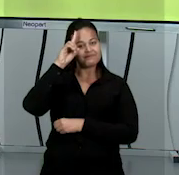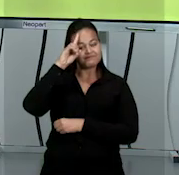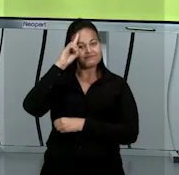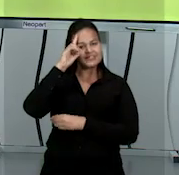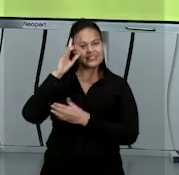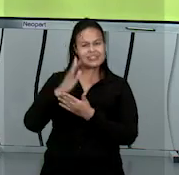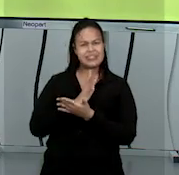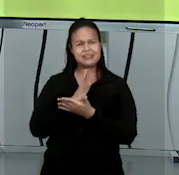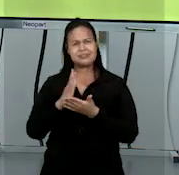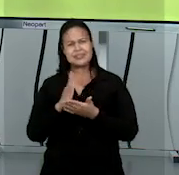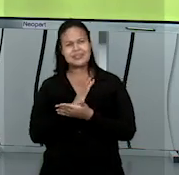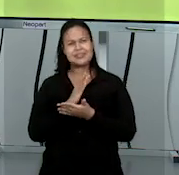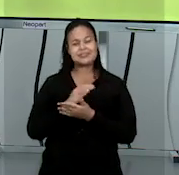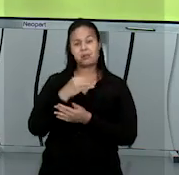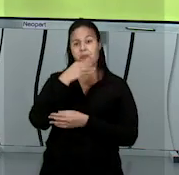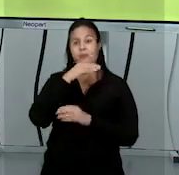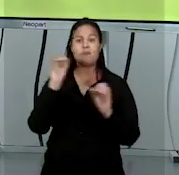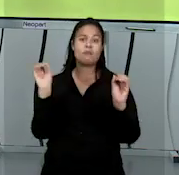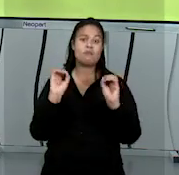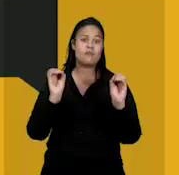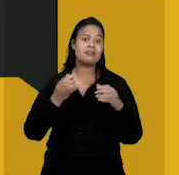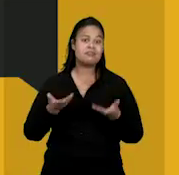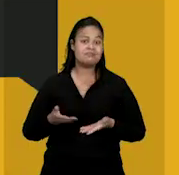passam despercebidos. Vamos lá.